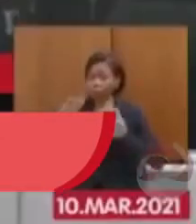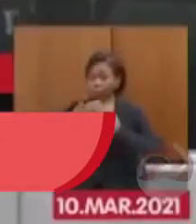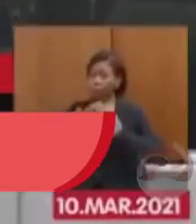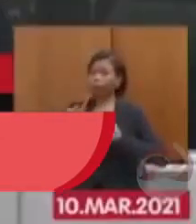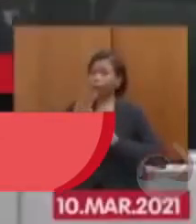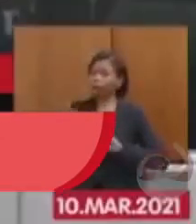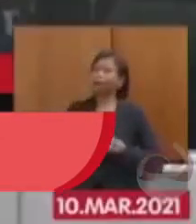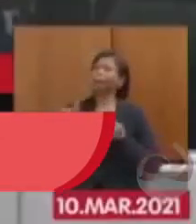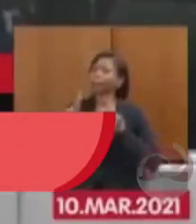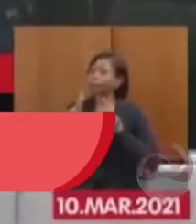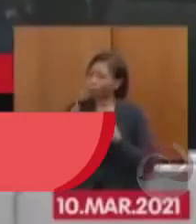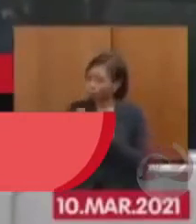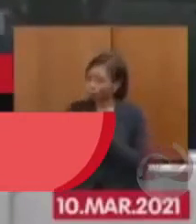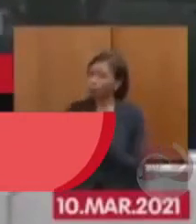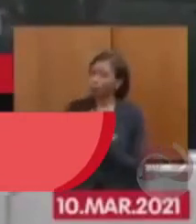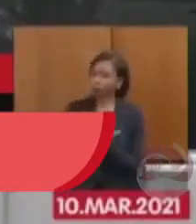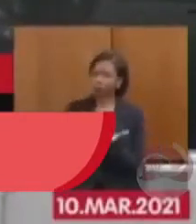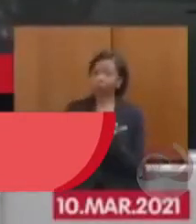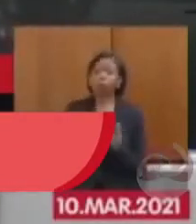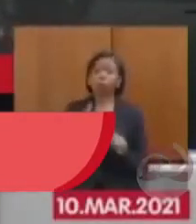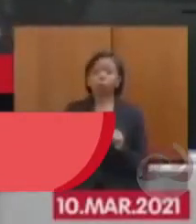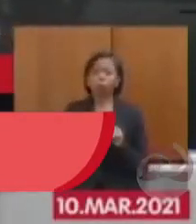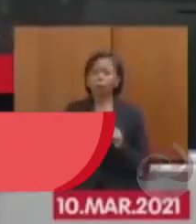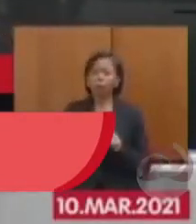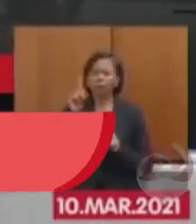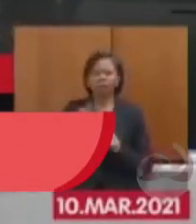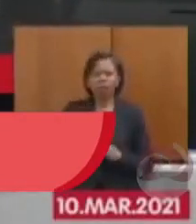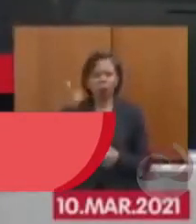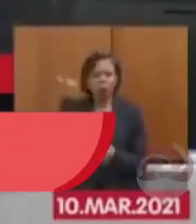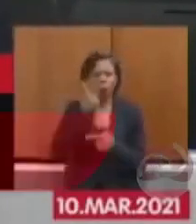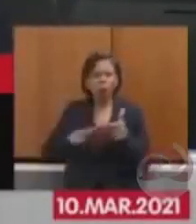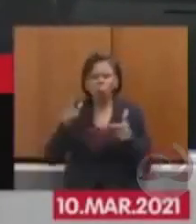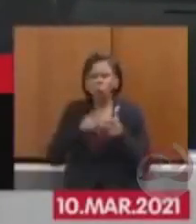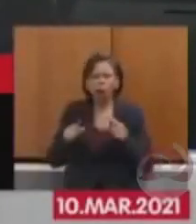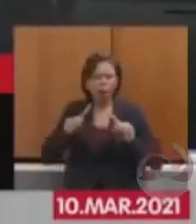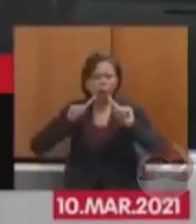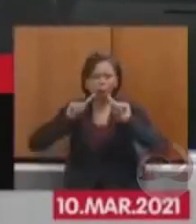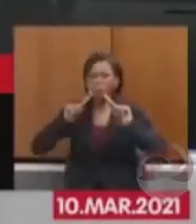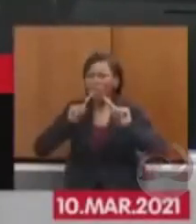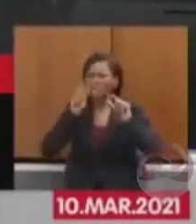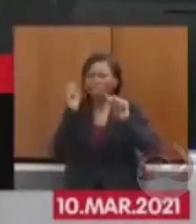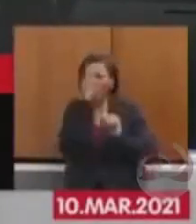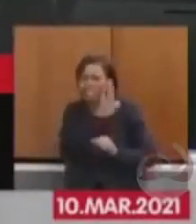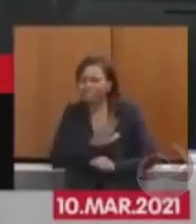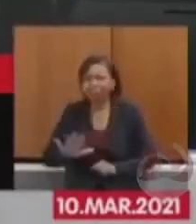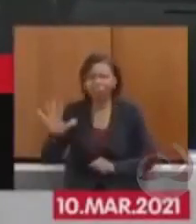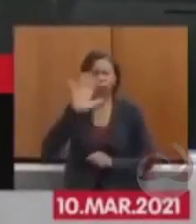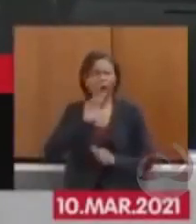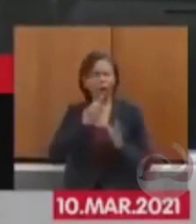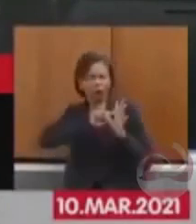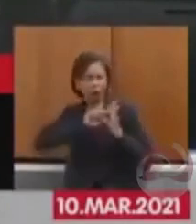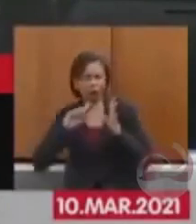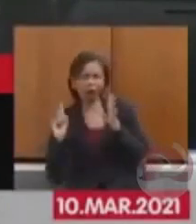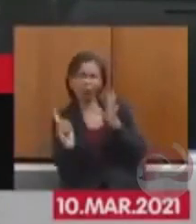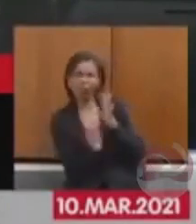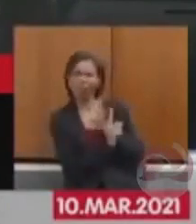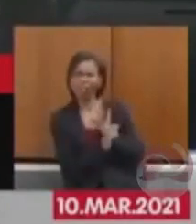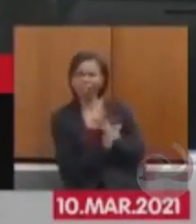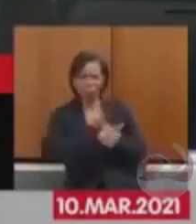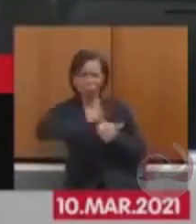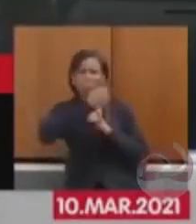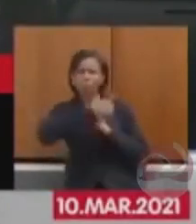nomes Isto é um escândalo Nacional furar a fila por parte de um órgão público